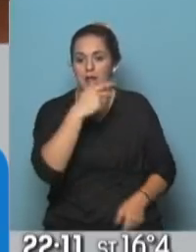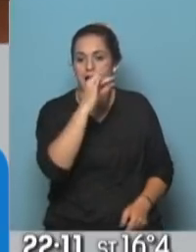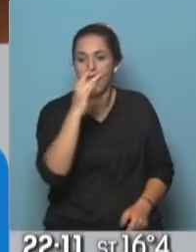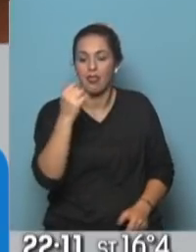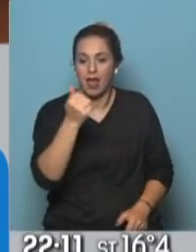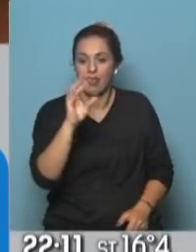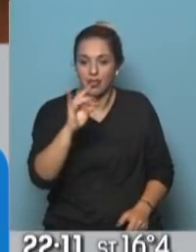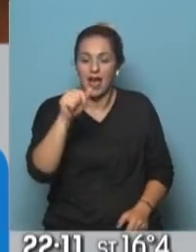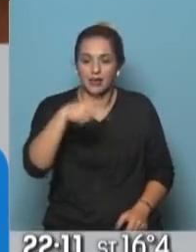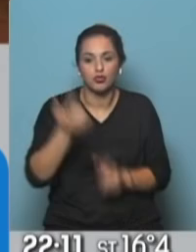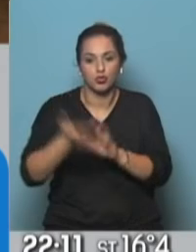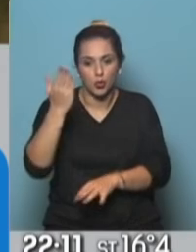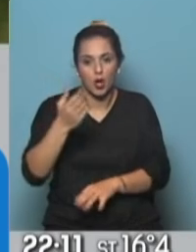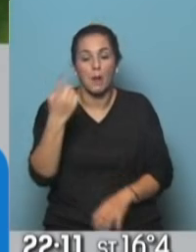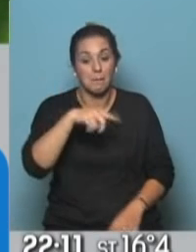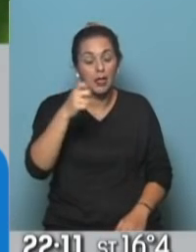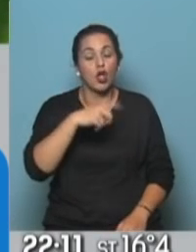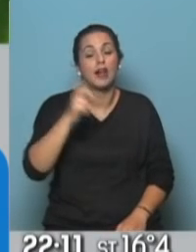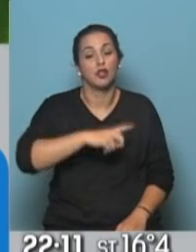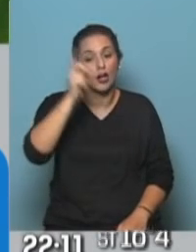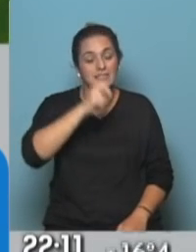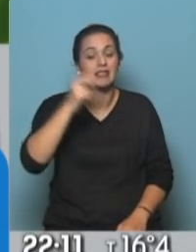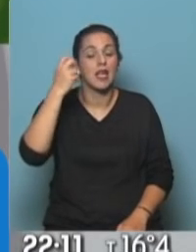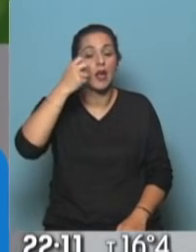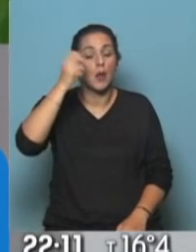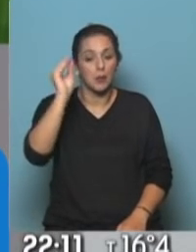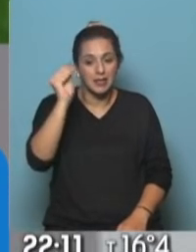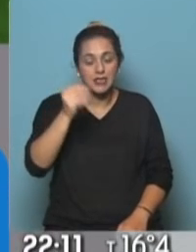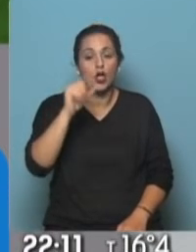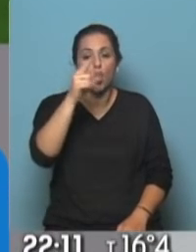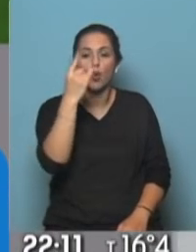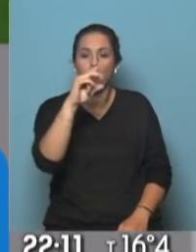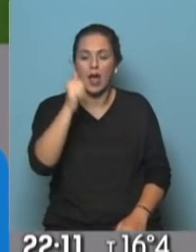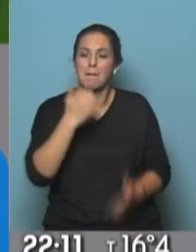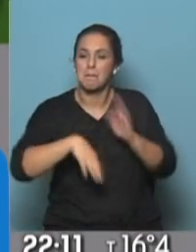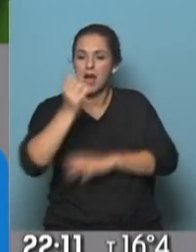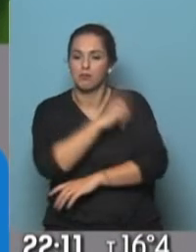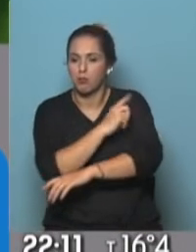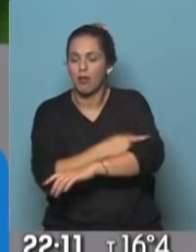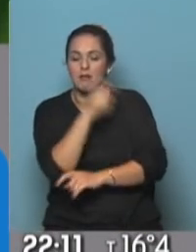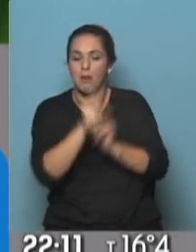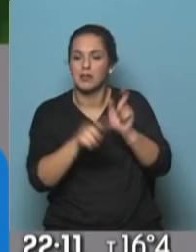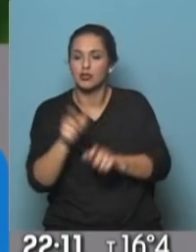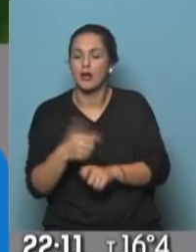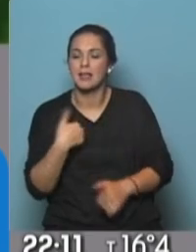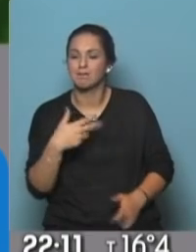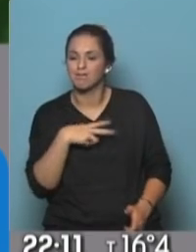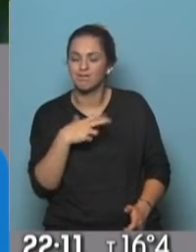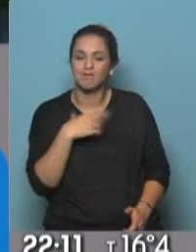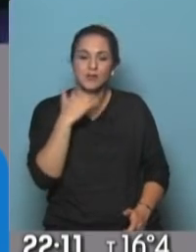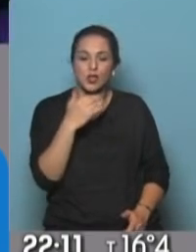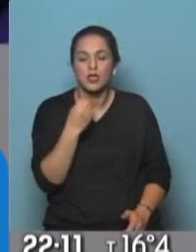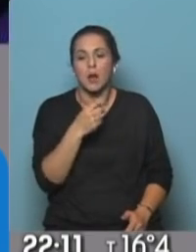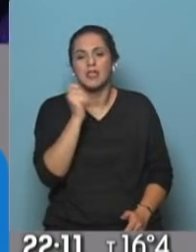coisa interessante é que no Nordeste brasileiro, onde Lula tem maior força, a gente todavia, há gente que não sabe dizer